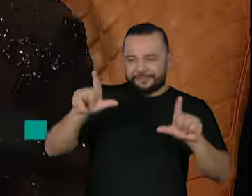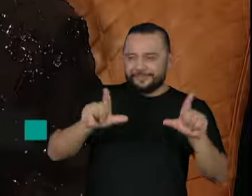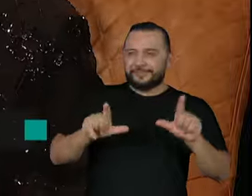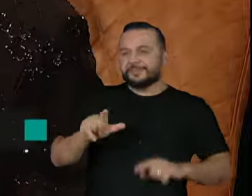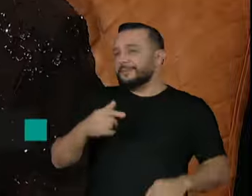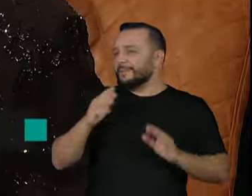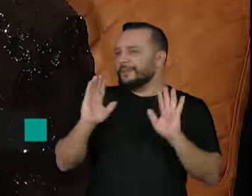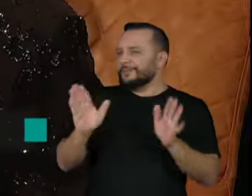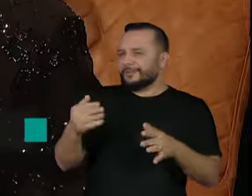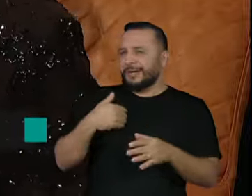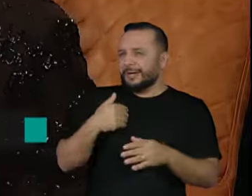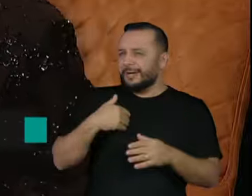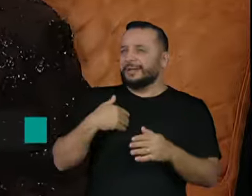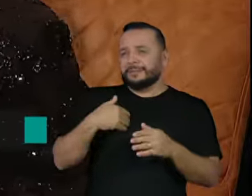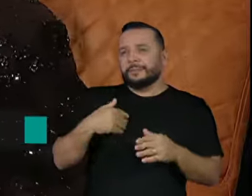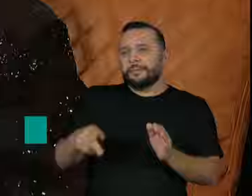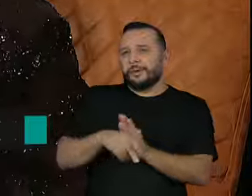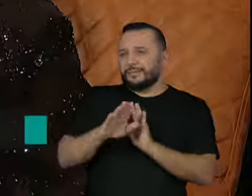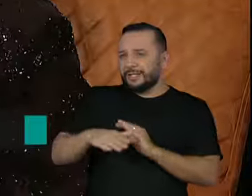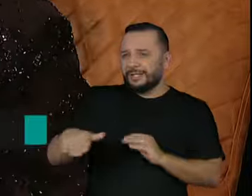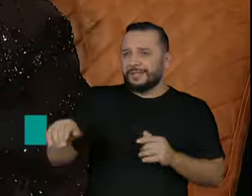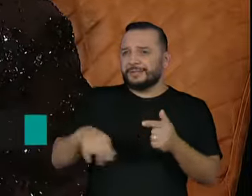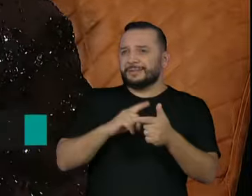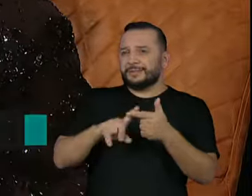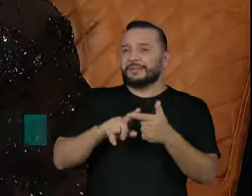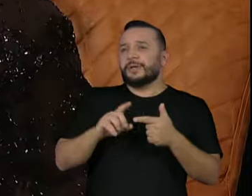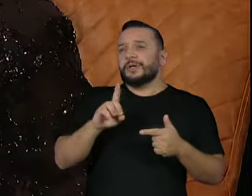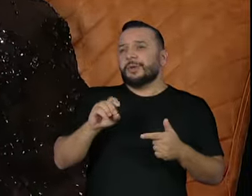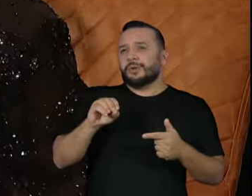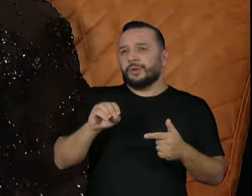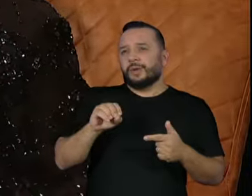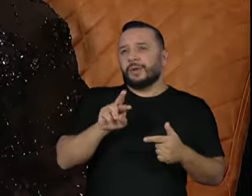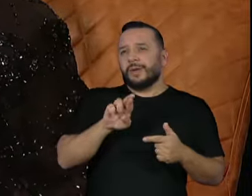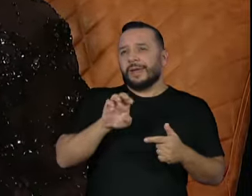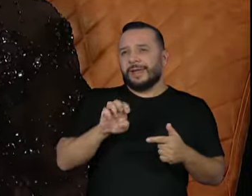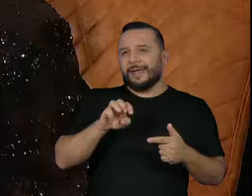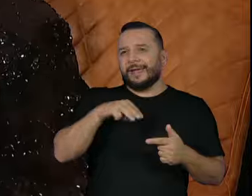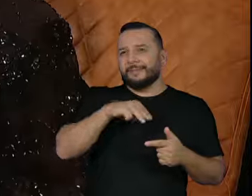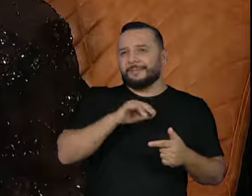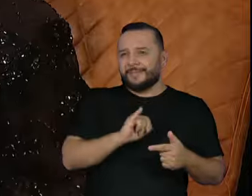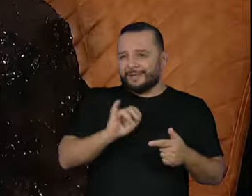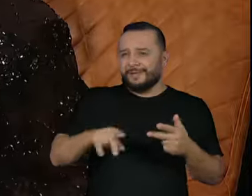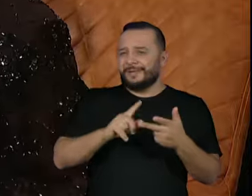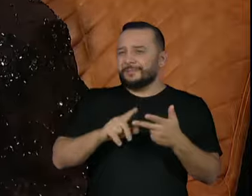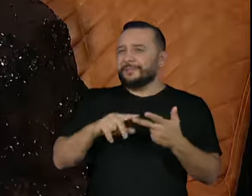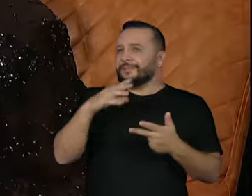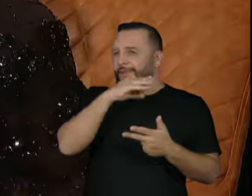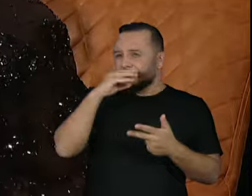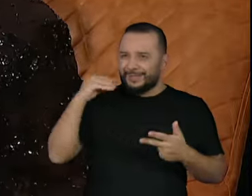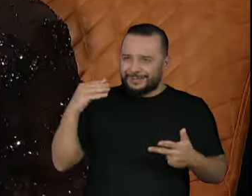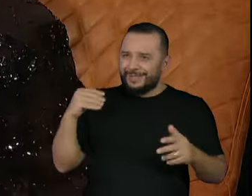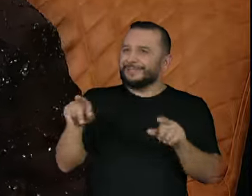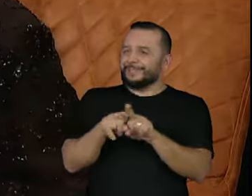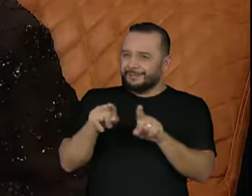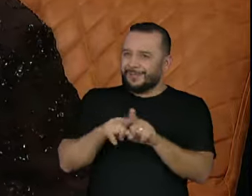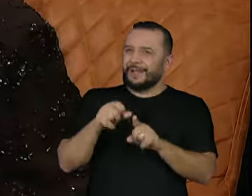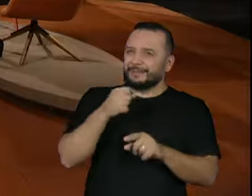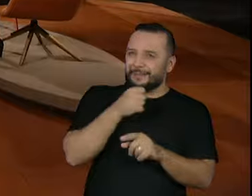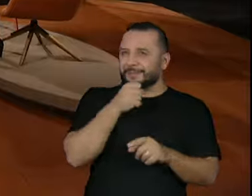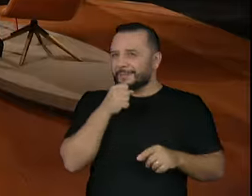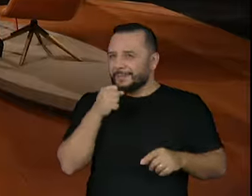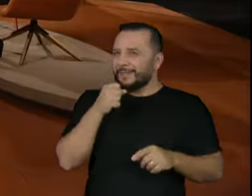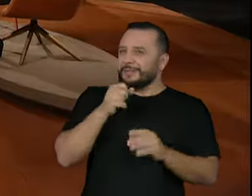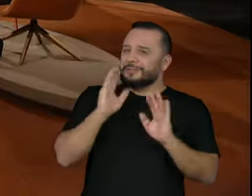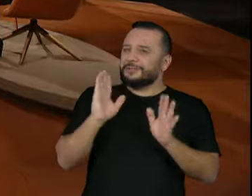Miúda, programa do Guri, depois adolescentezinha, fazendo Renato Mussi, Papel